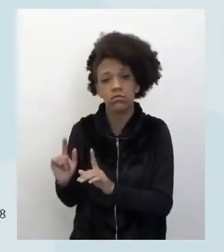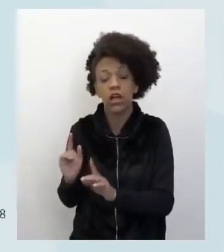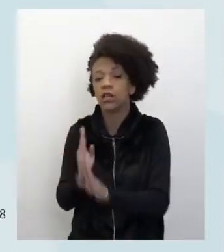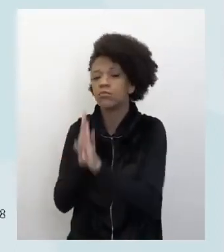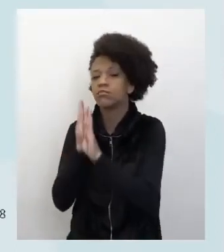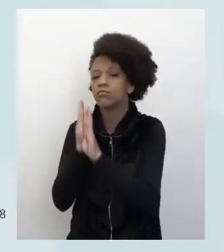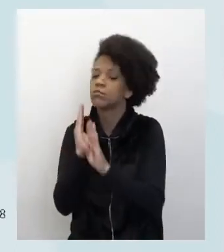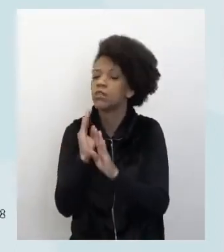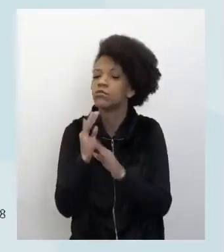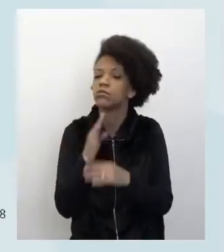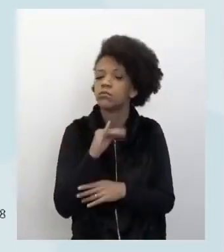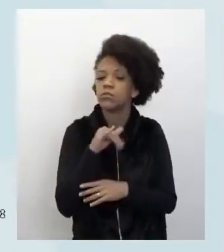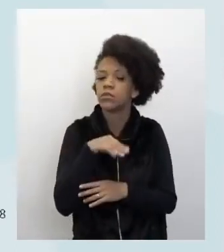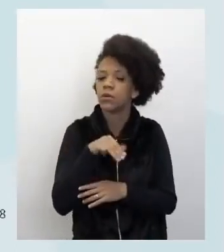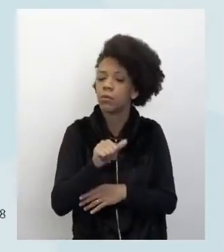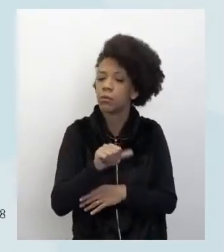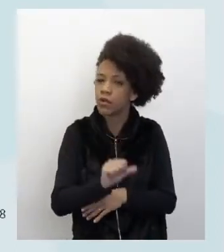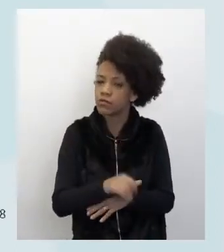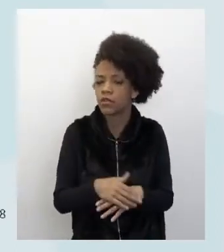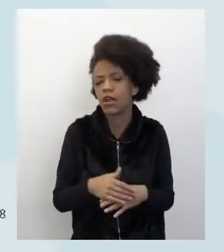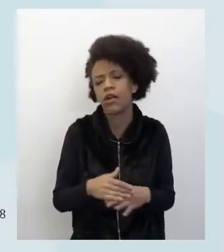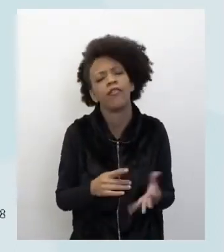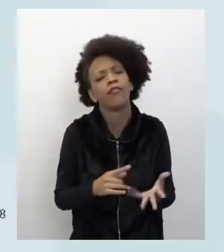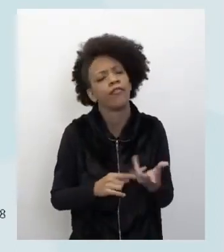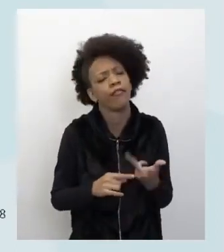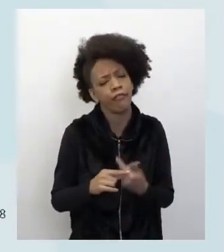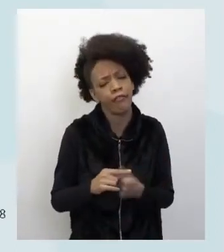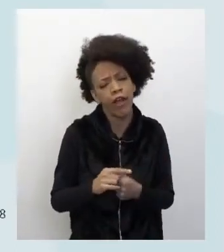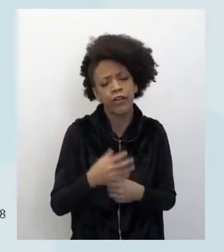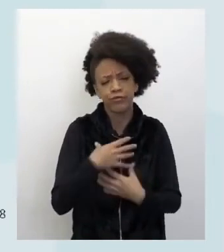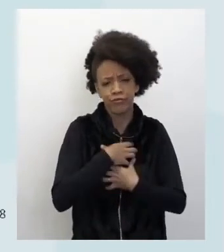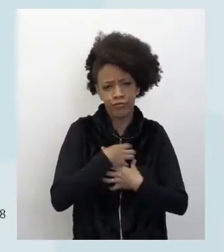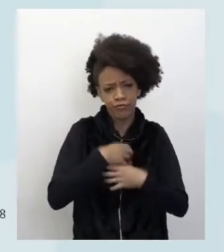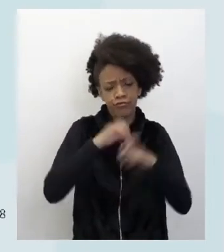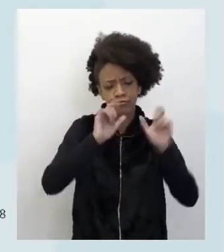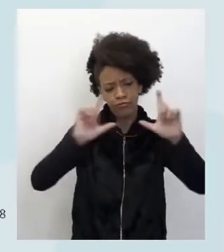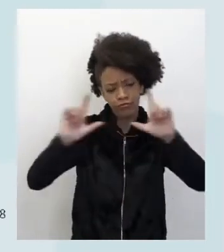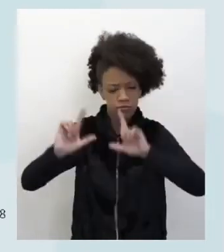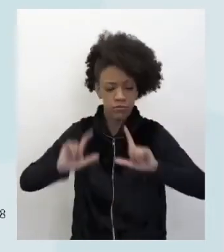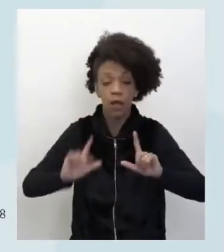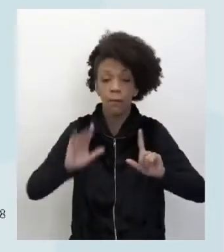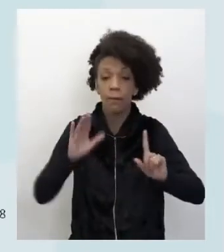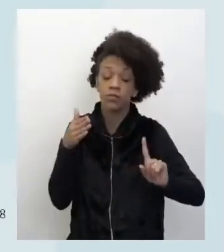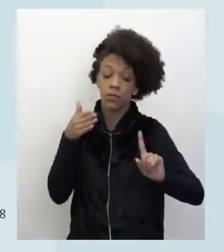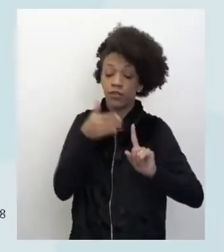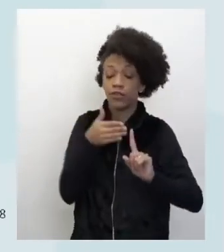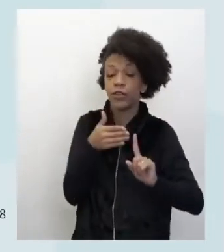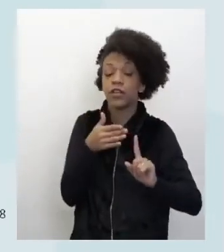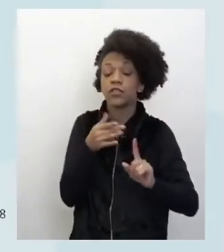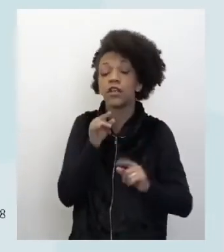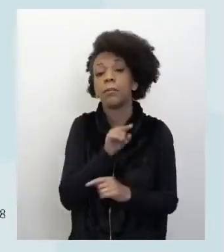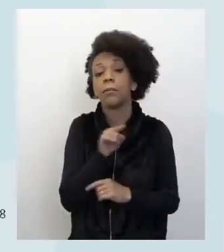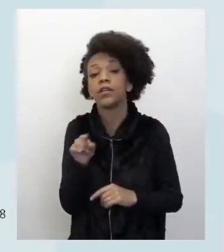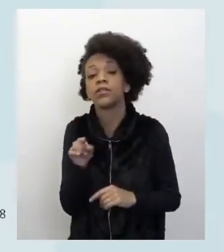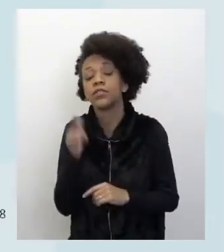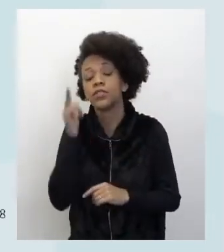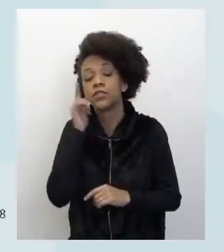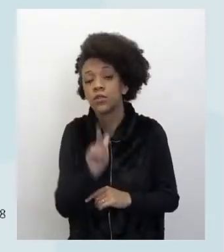É lógico que existem variações dentro do bioma, porém, ele traz como uma referência para que você